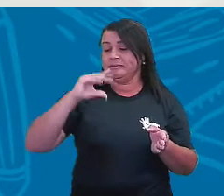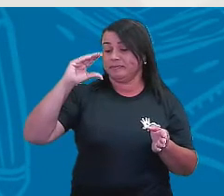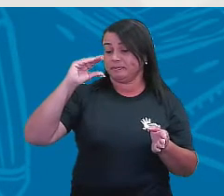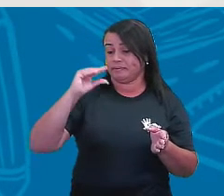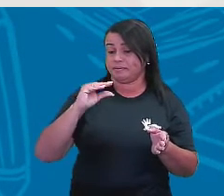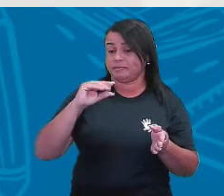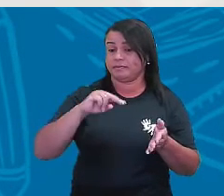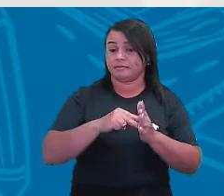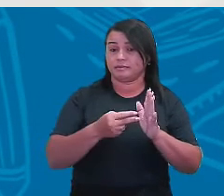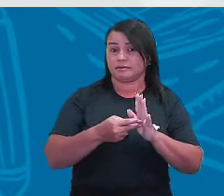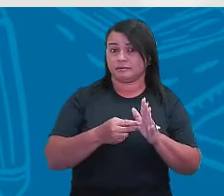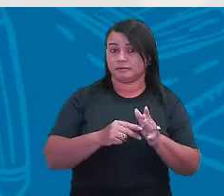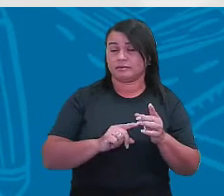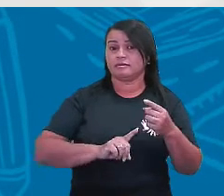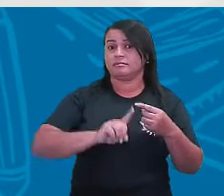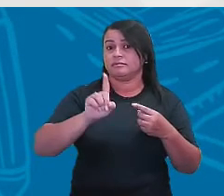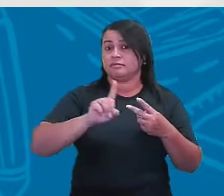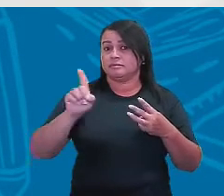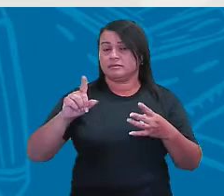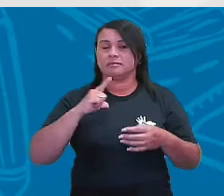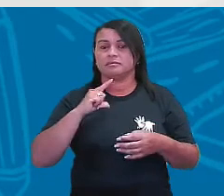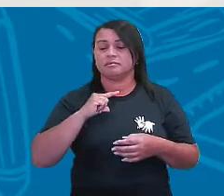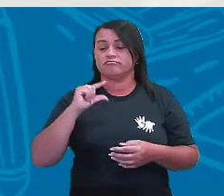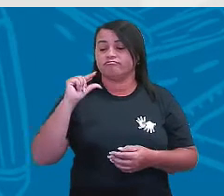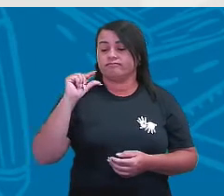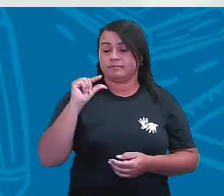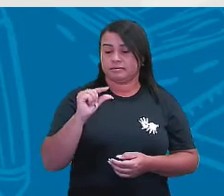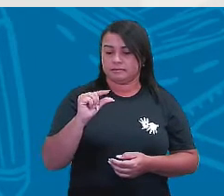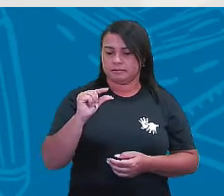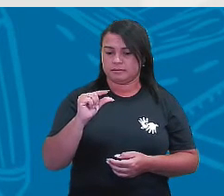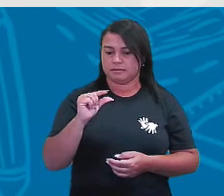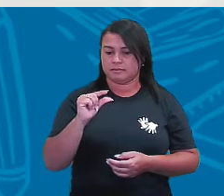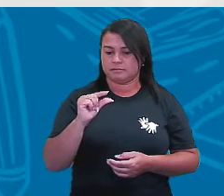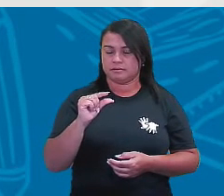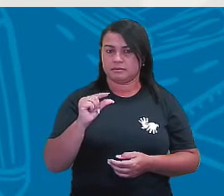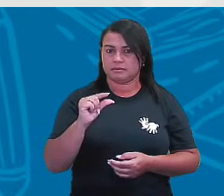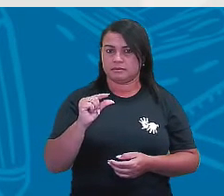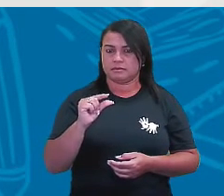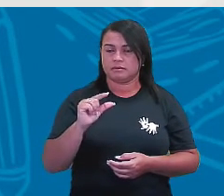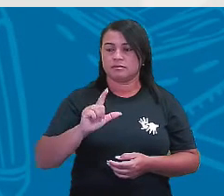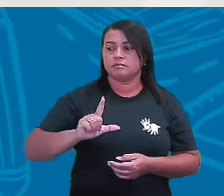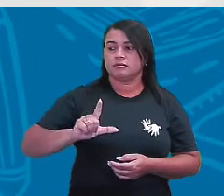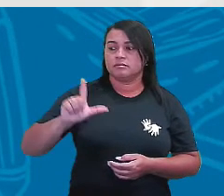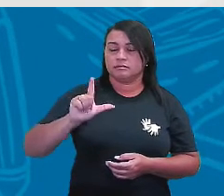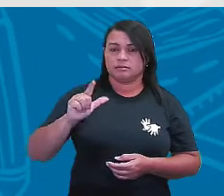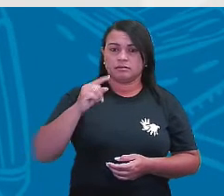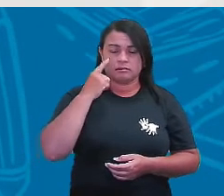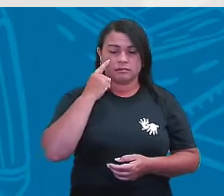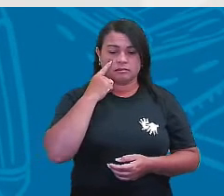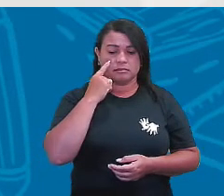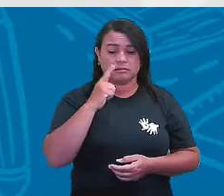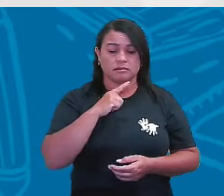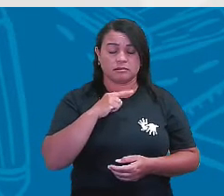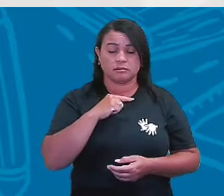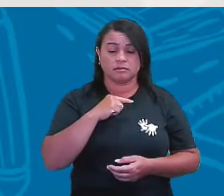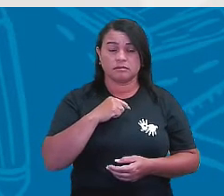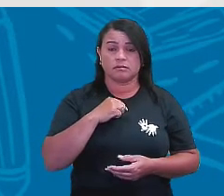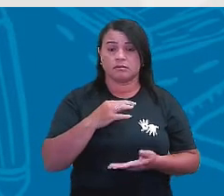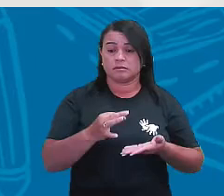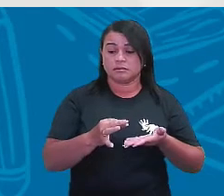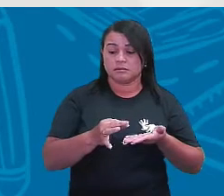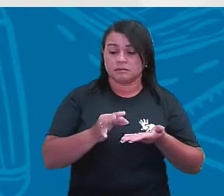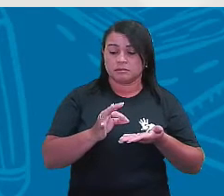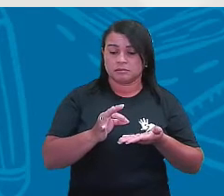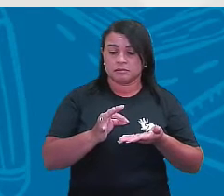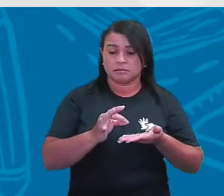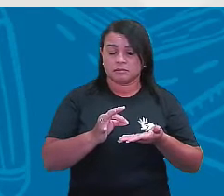quer dizer qual desses aí vai caber menos líquidos, tá certo? Então, vê, eu tenho uma xícarazinha,